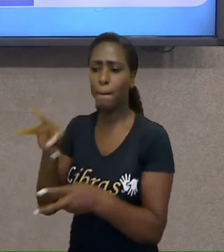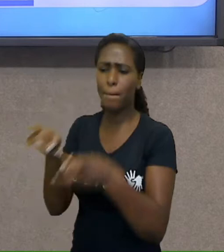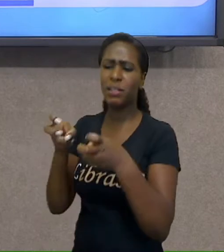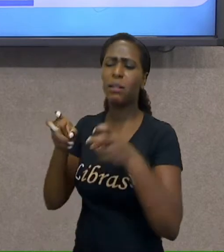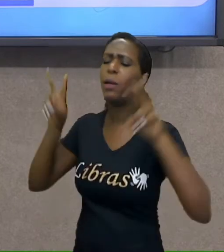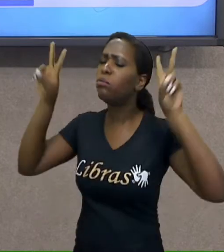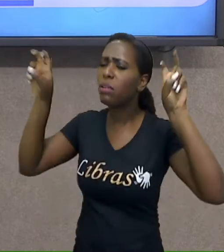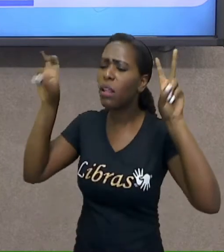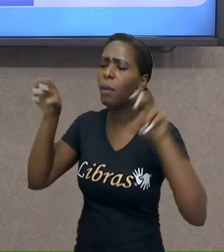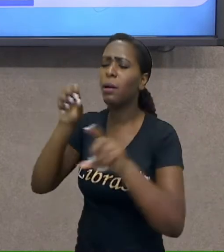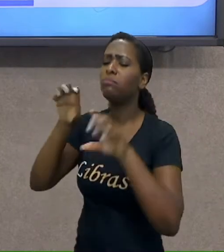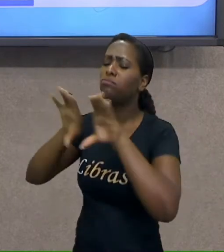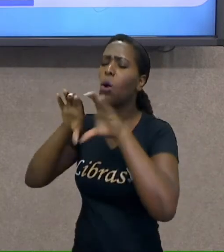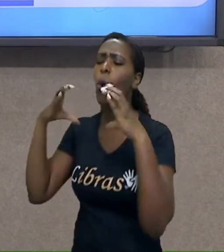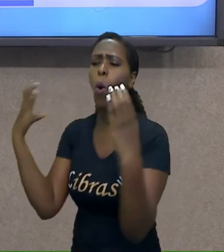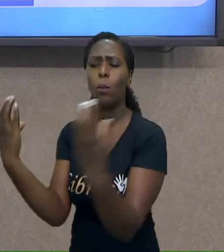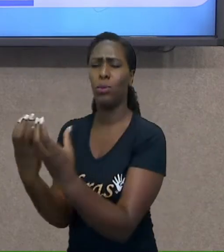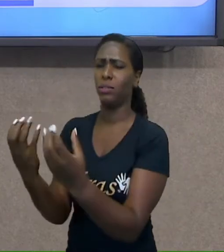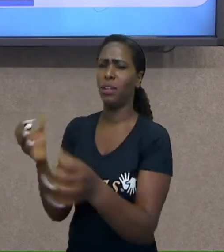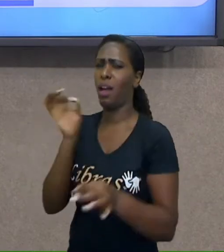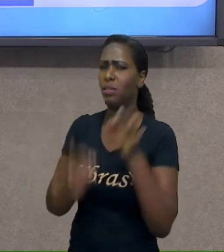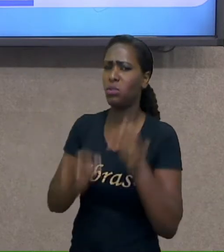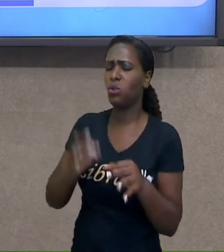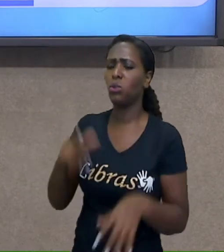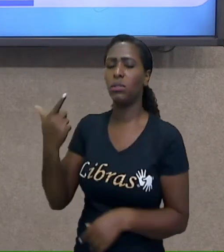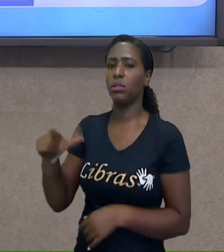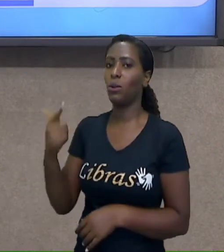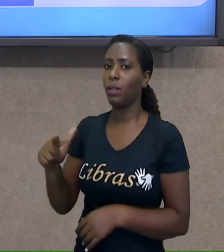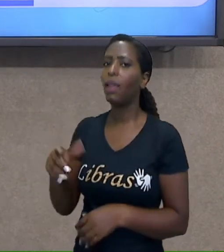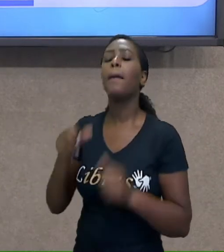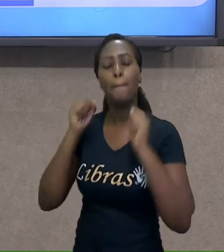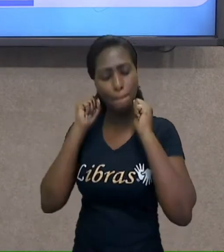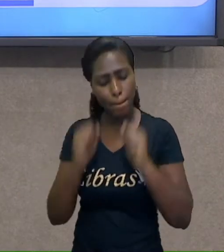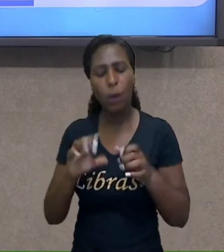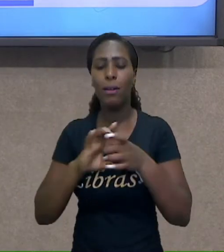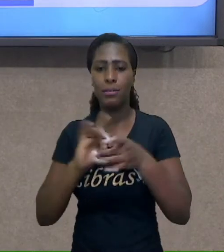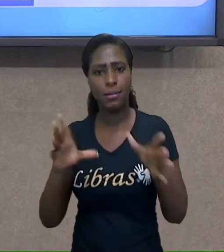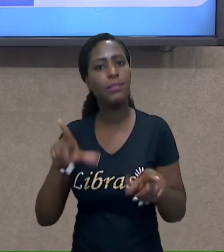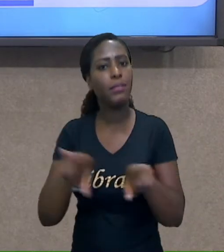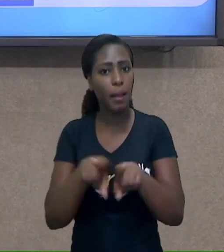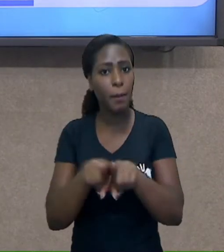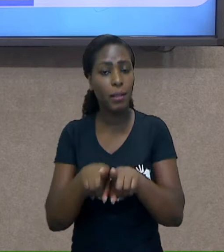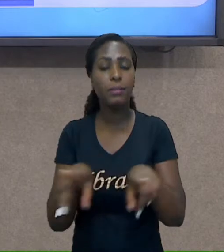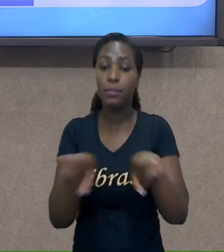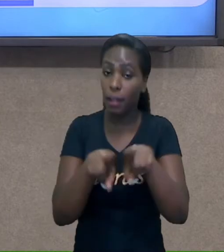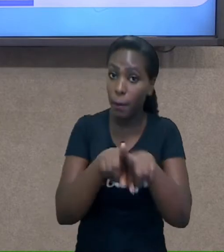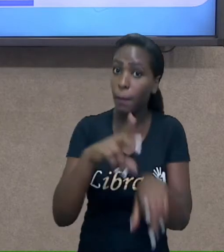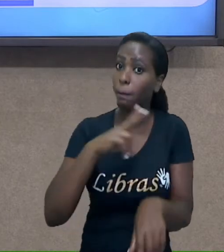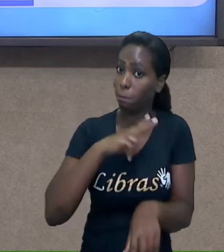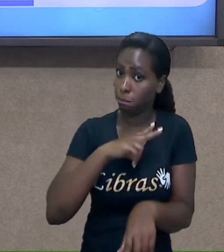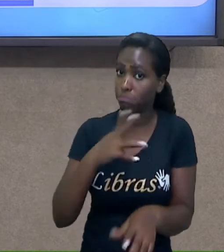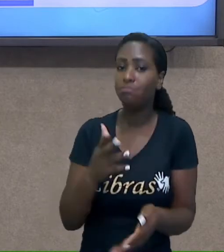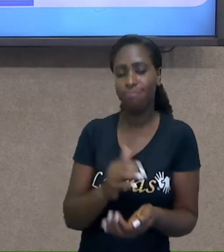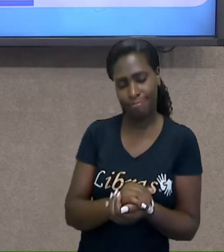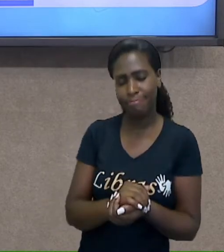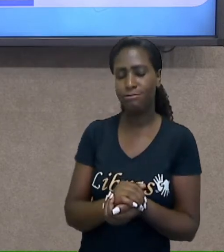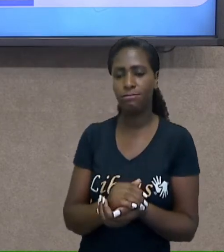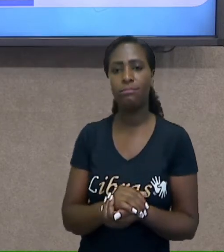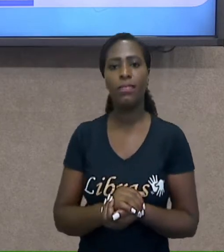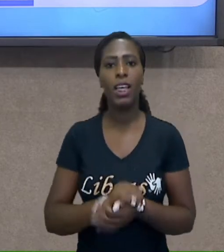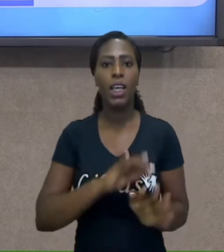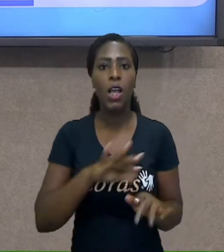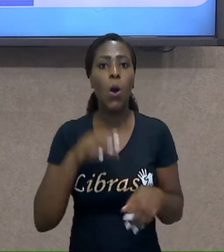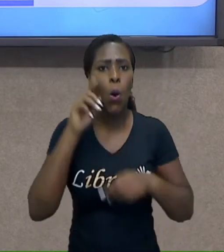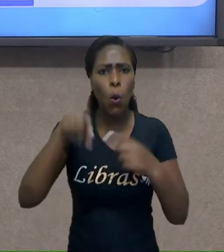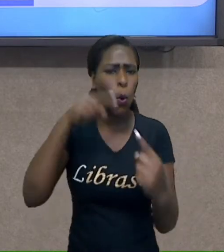cartas estabelecem uma comunicação. E também a carta de reclamação, ela tem esse